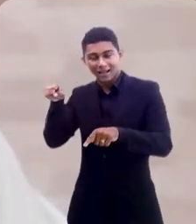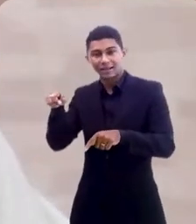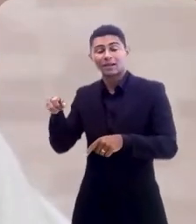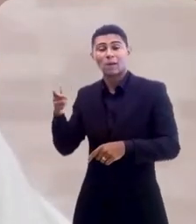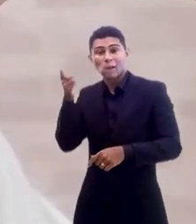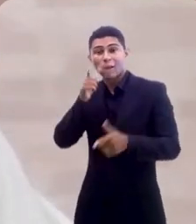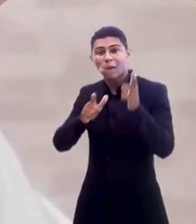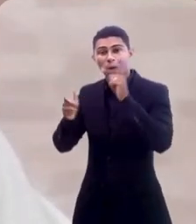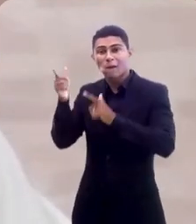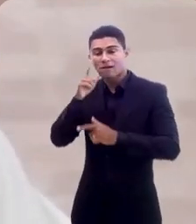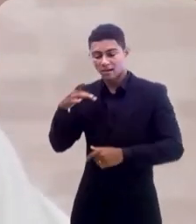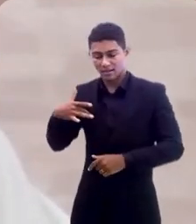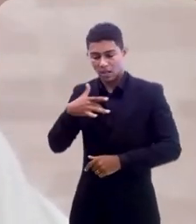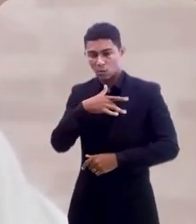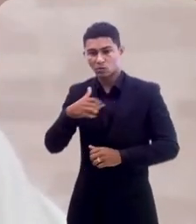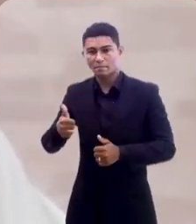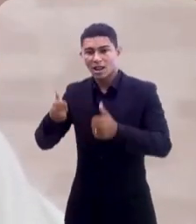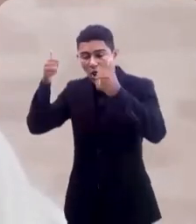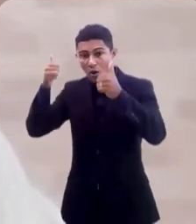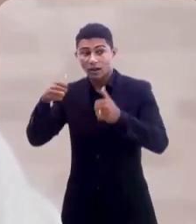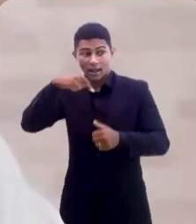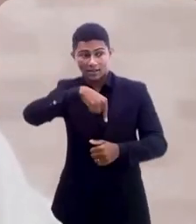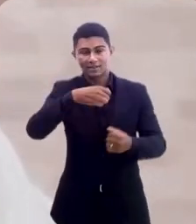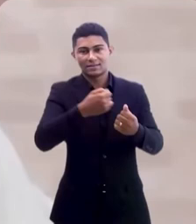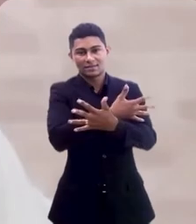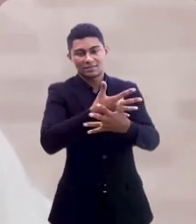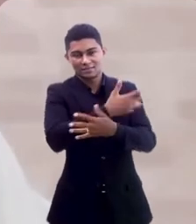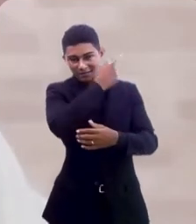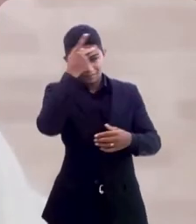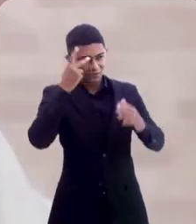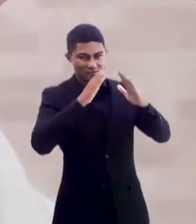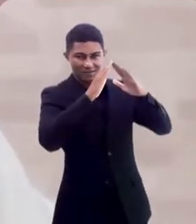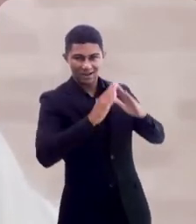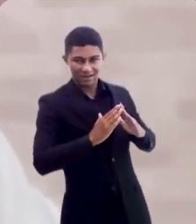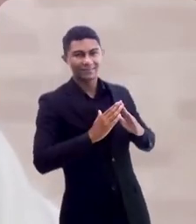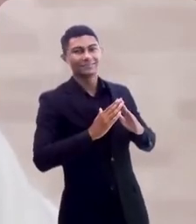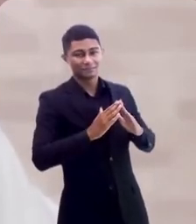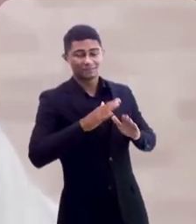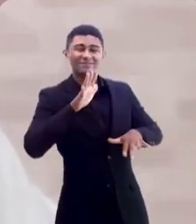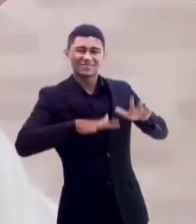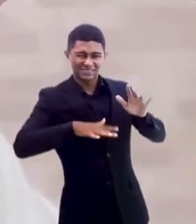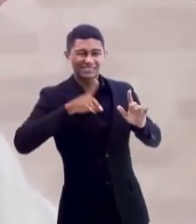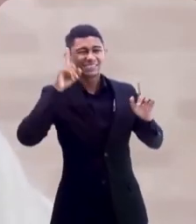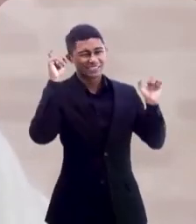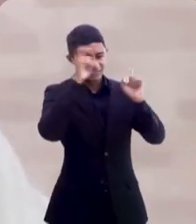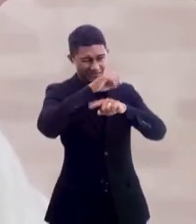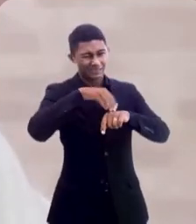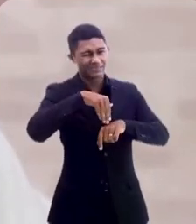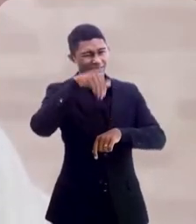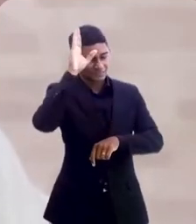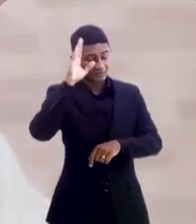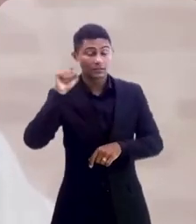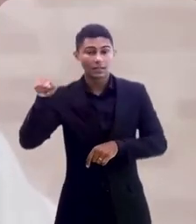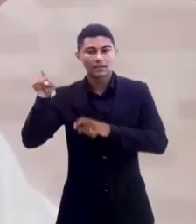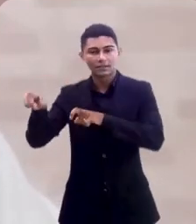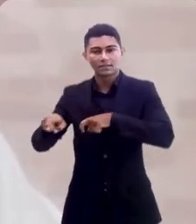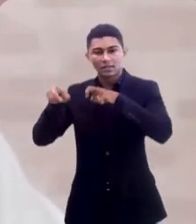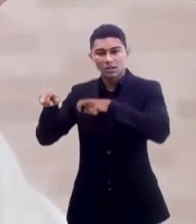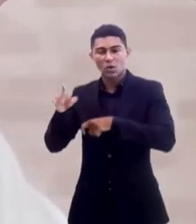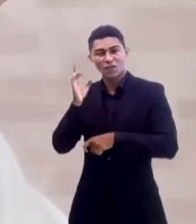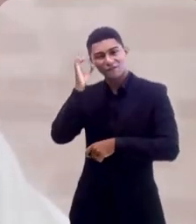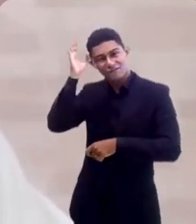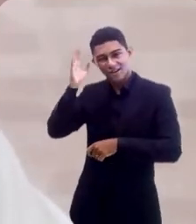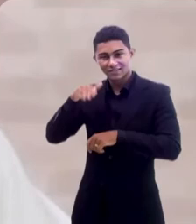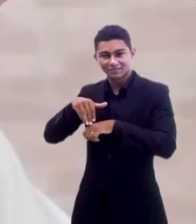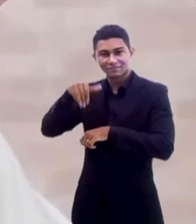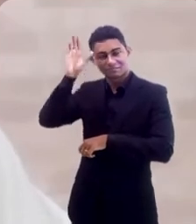metropolitana, que exigem intervenções muito mais onerosas e muito mais complexas do que se pode fazer no